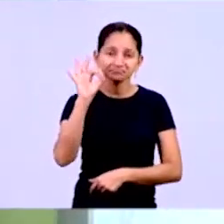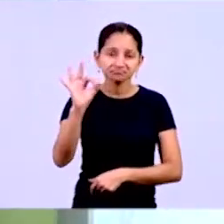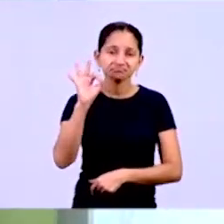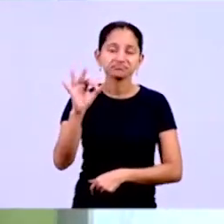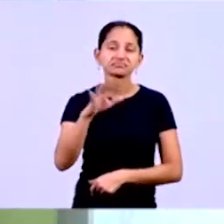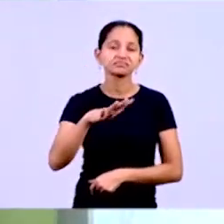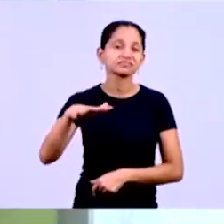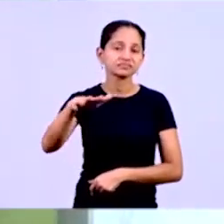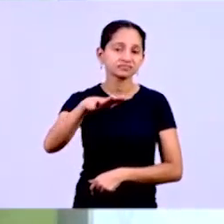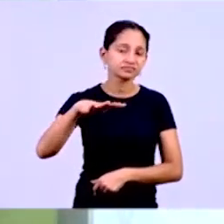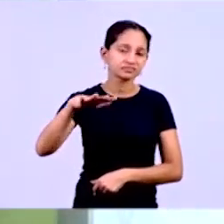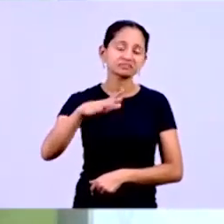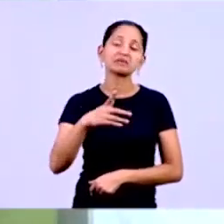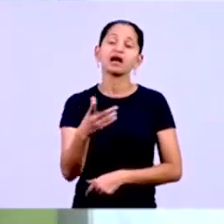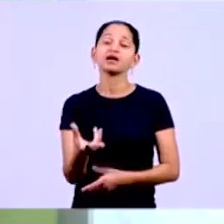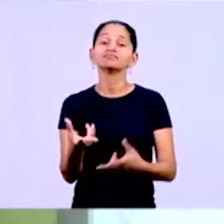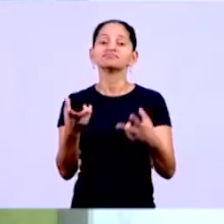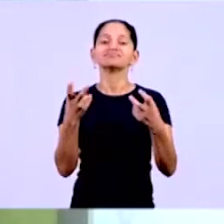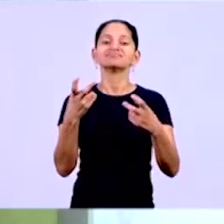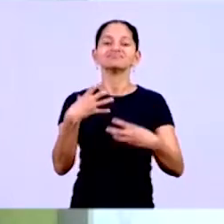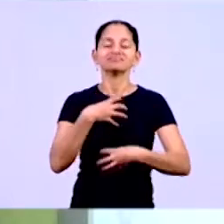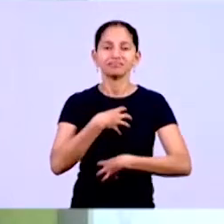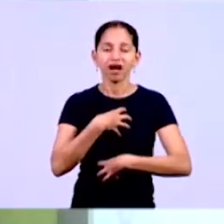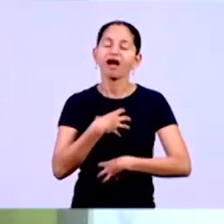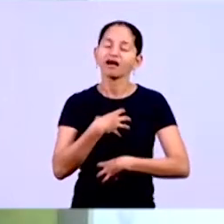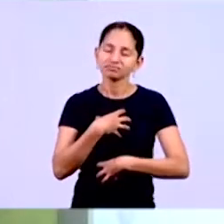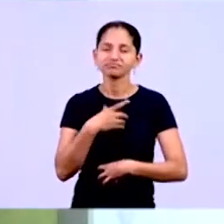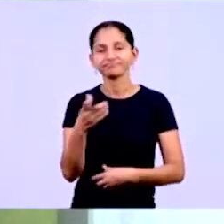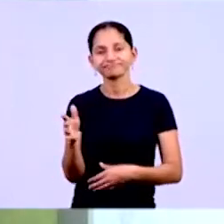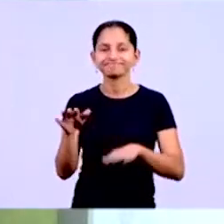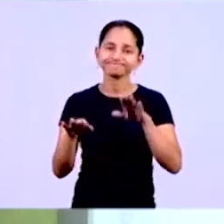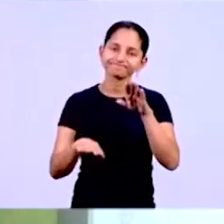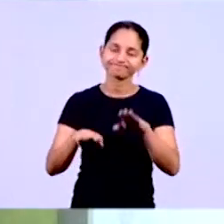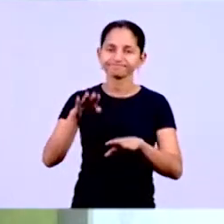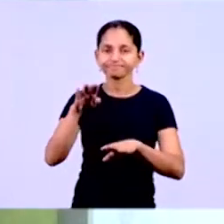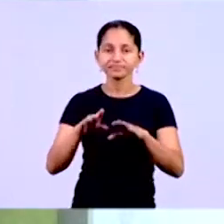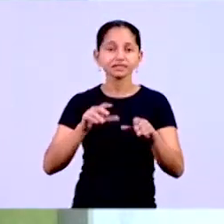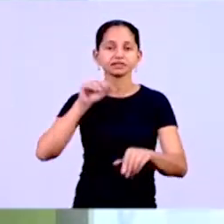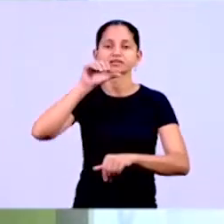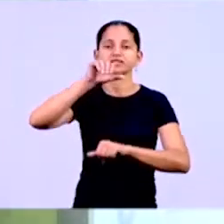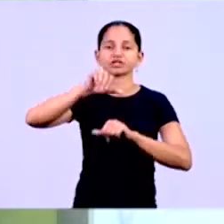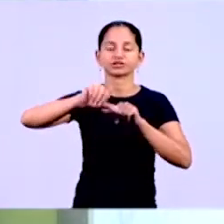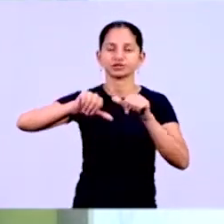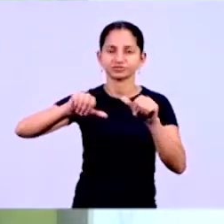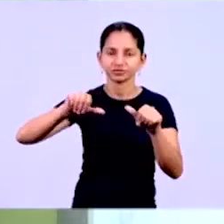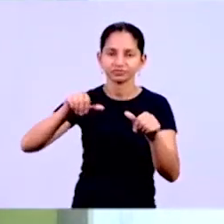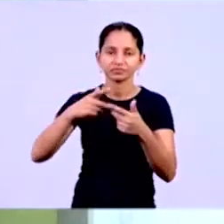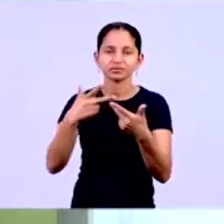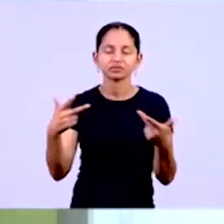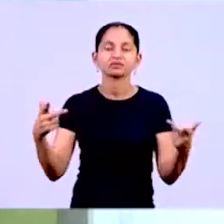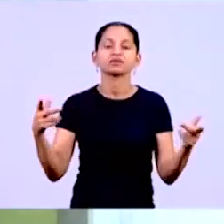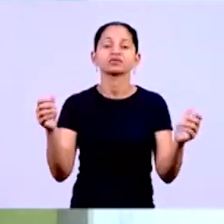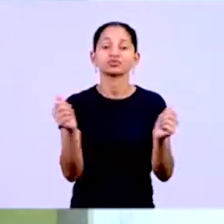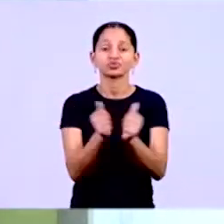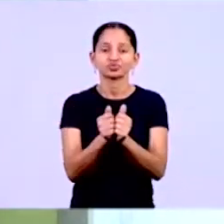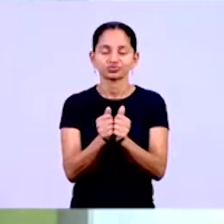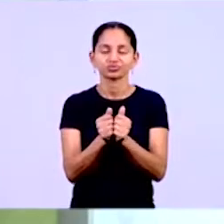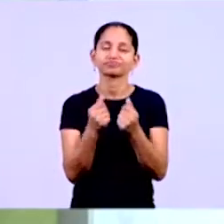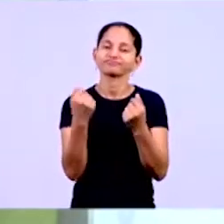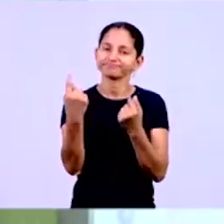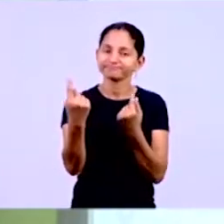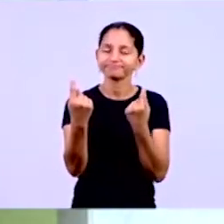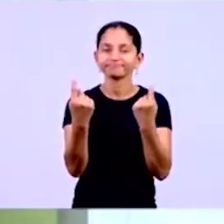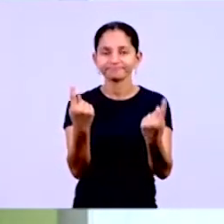interativos, intuitivos, né? E transformou o mercado, né? Apple mais Steve Jobs foram o